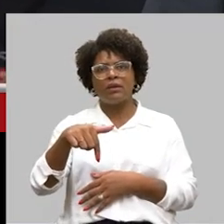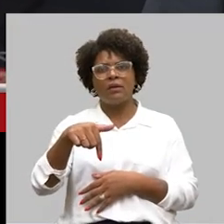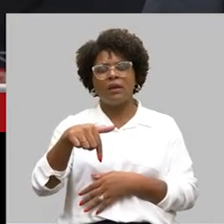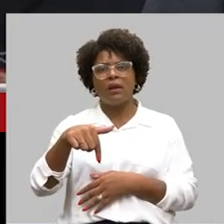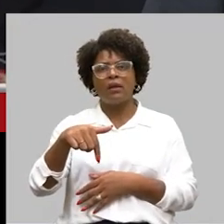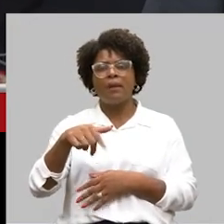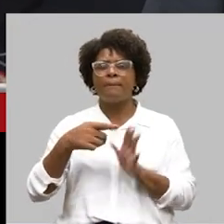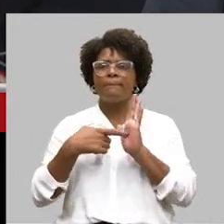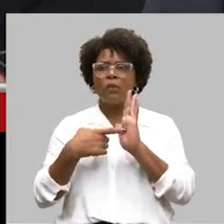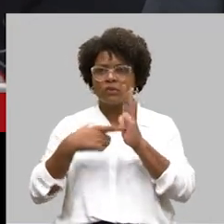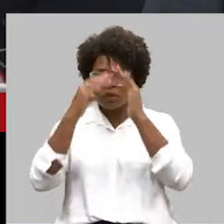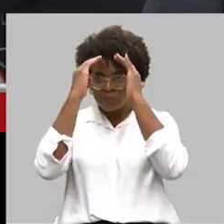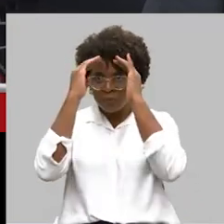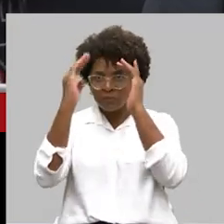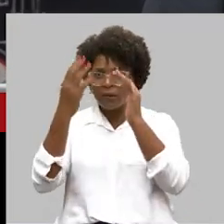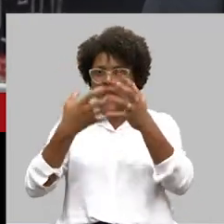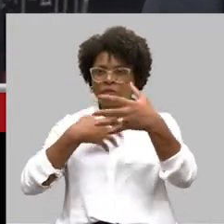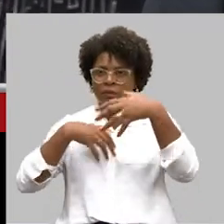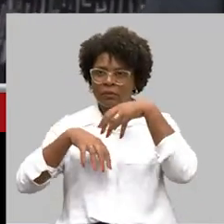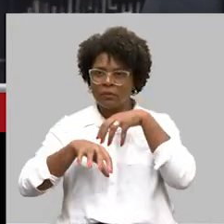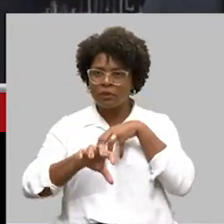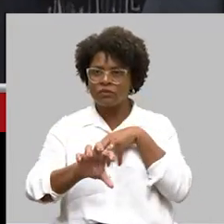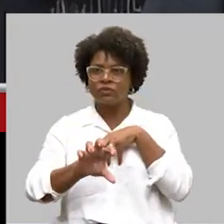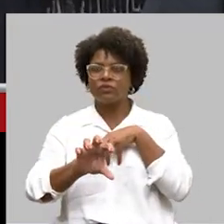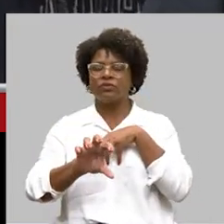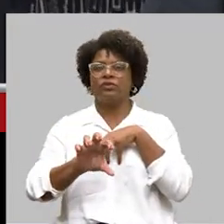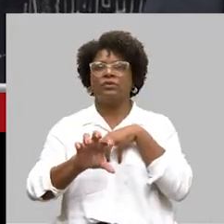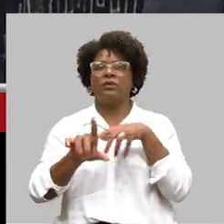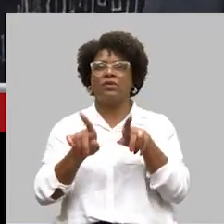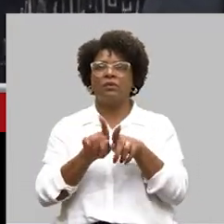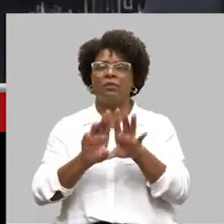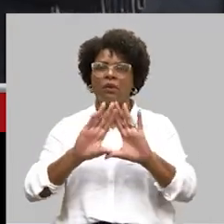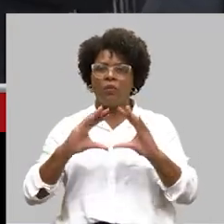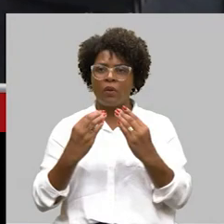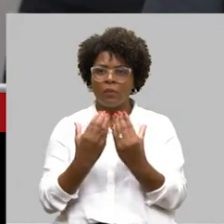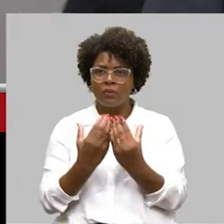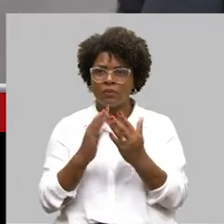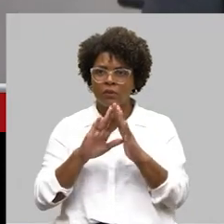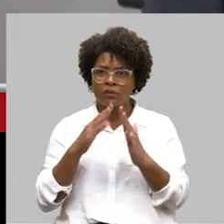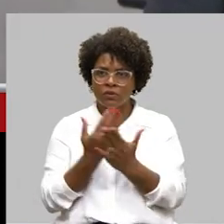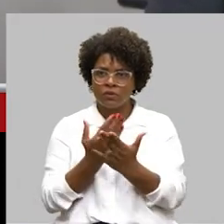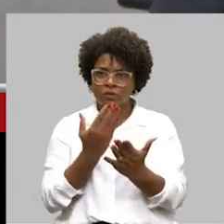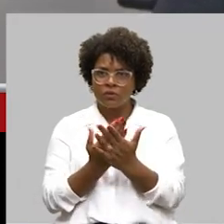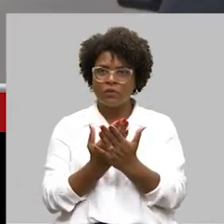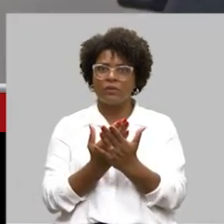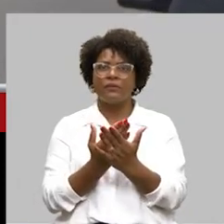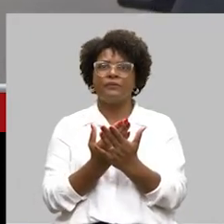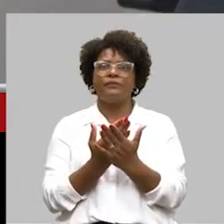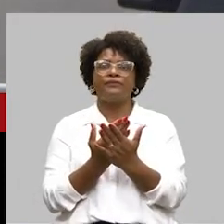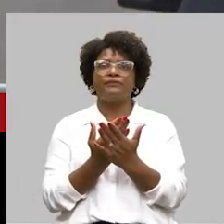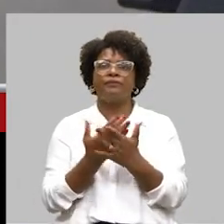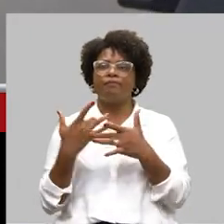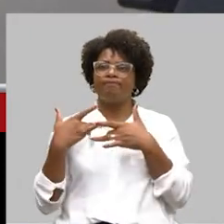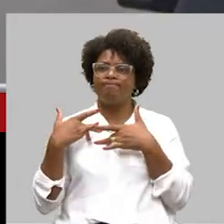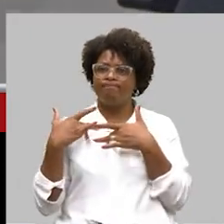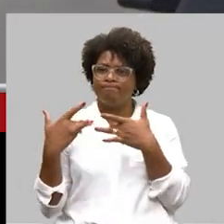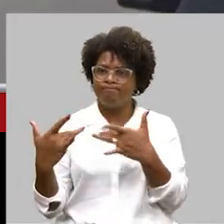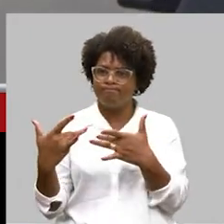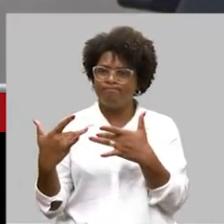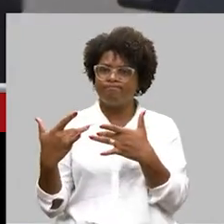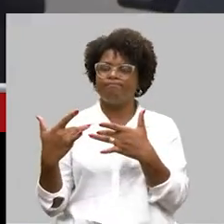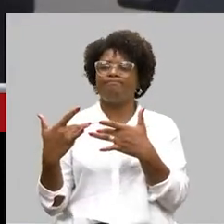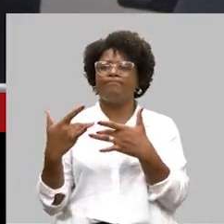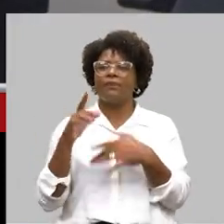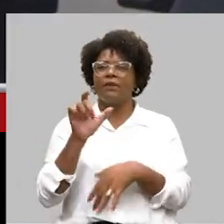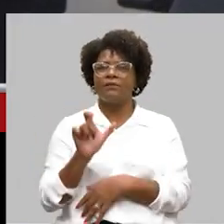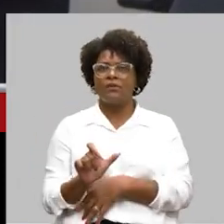respeito de empatia com essa comunidade escolar e de solidariedade às vítimas e aos seus familiares